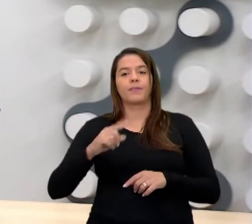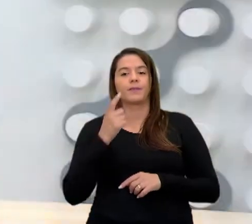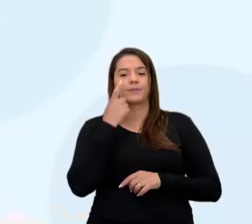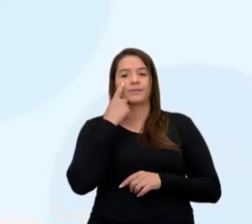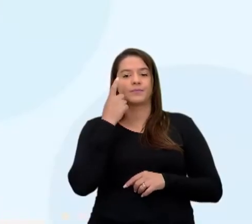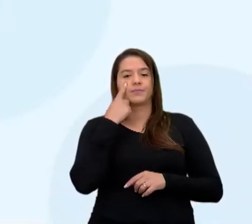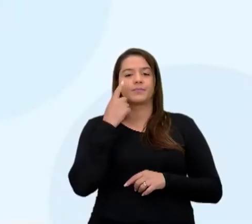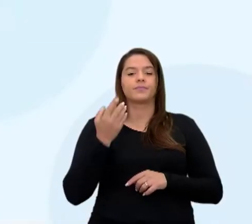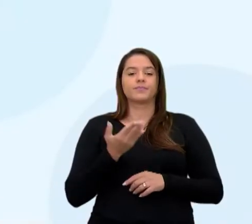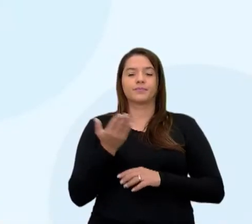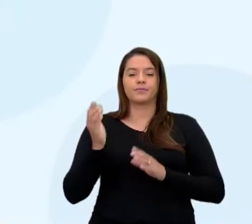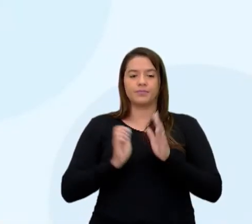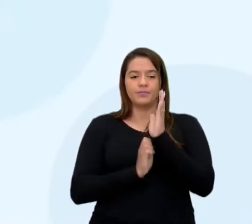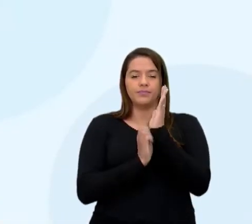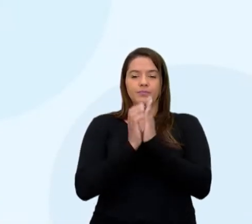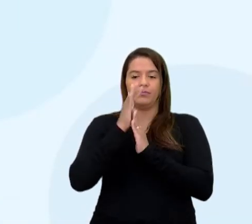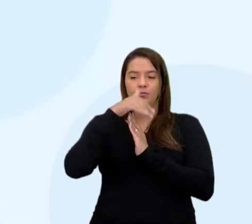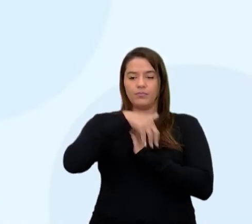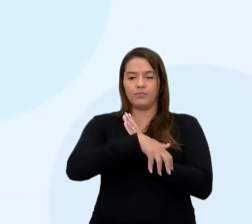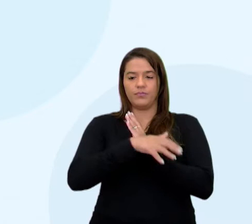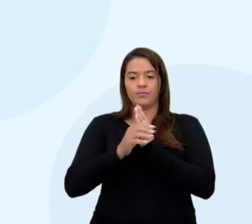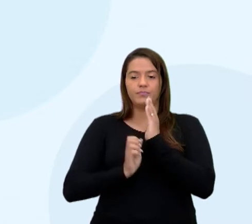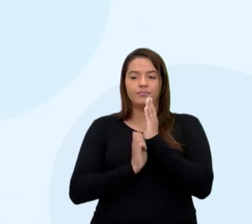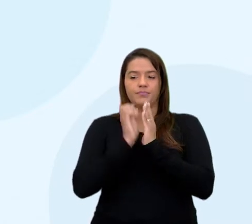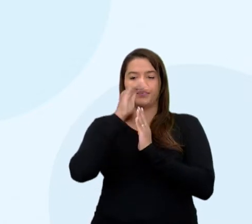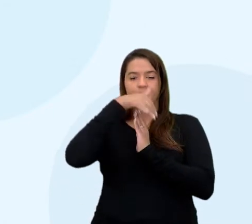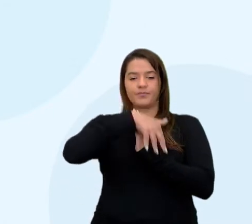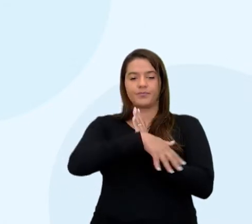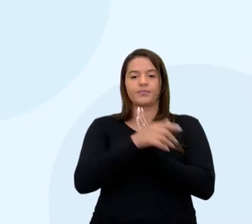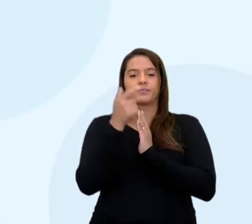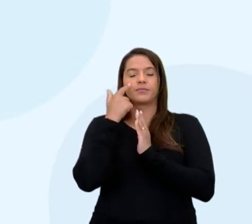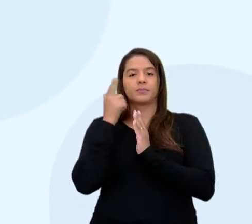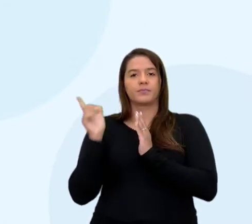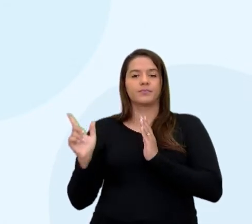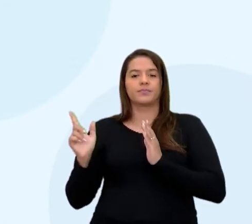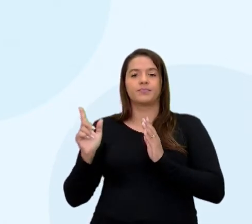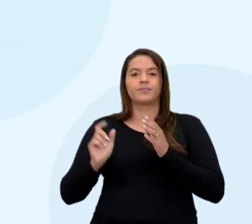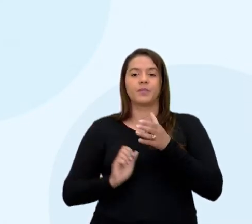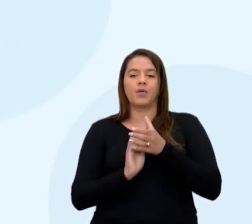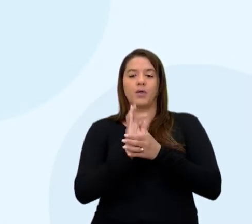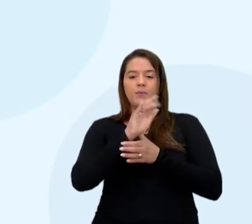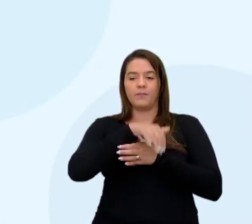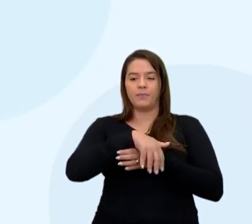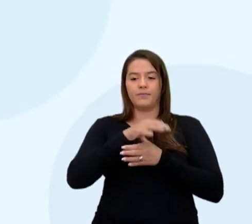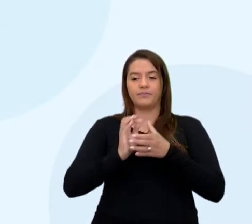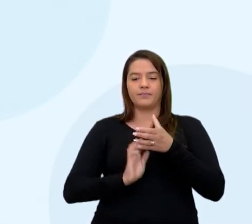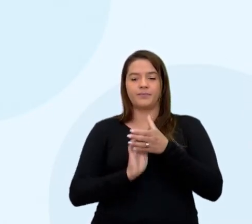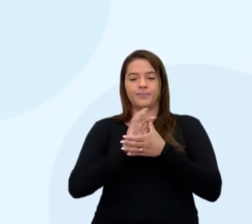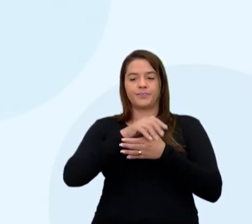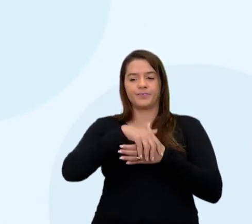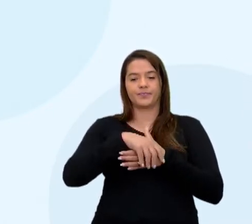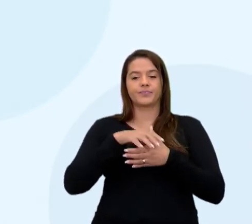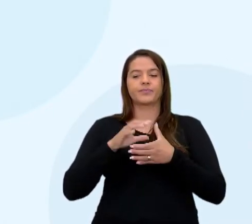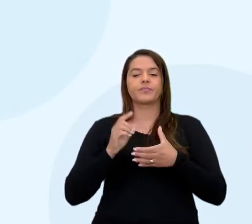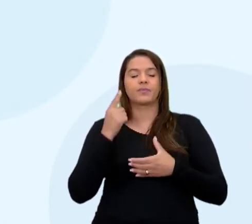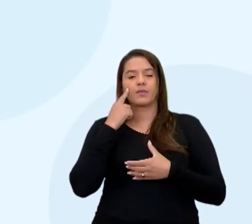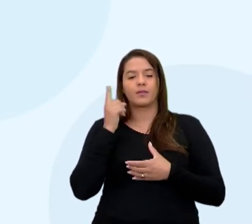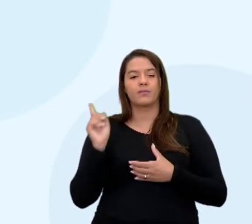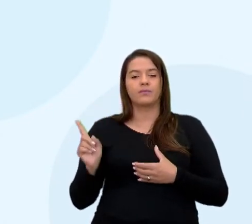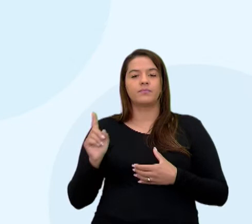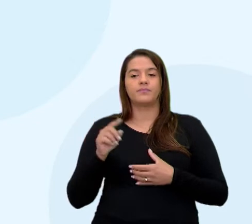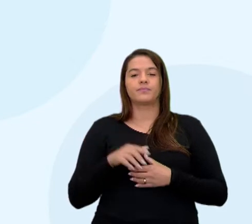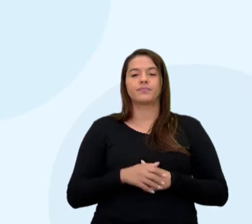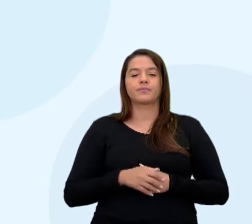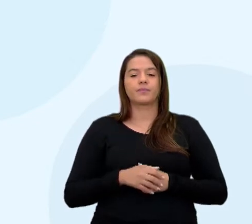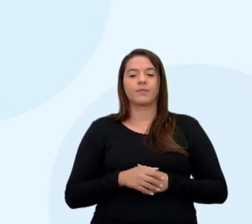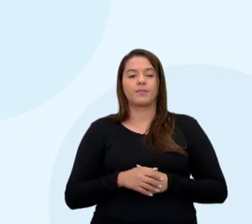né, vulcanismo, né? Nós vimos aí, né, a questão aí do tectonismo, né, através do movimento de orogênese e